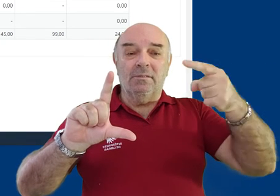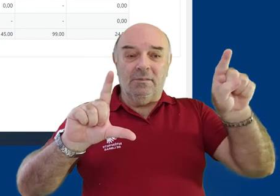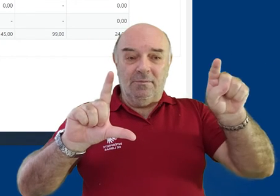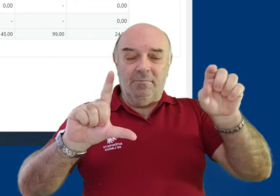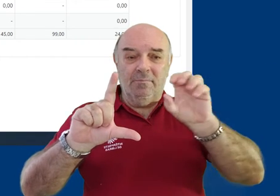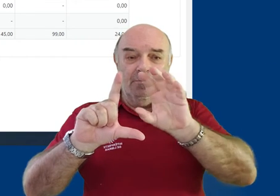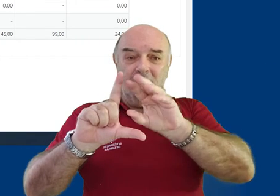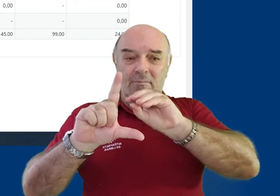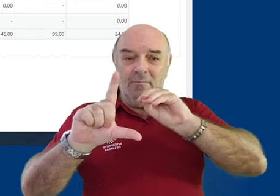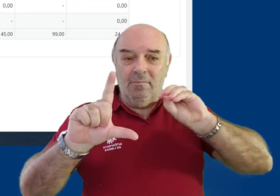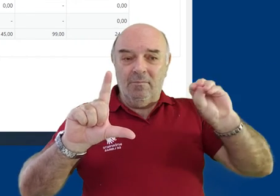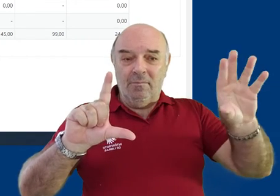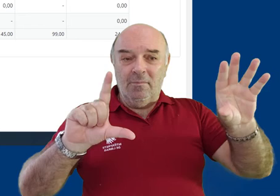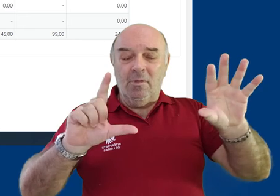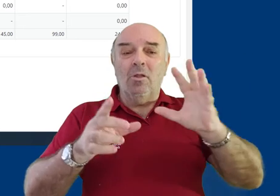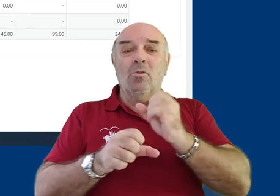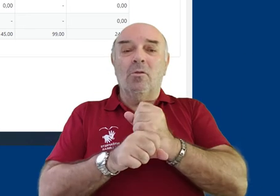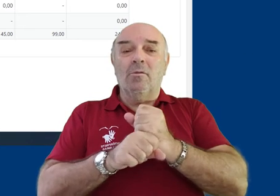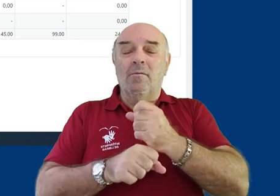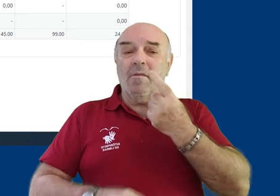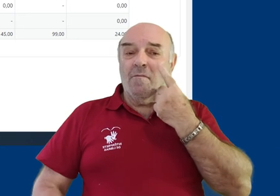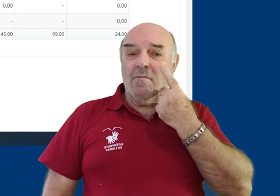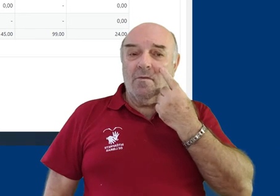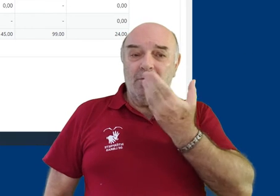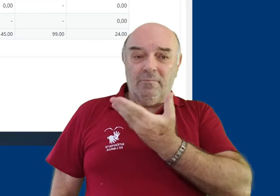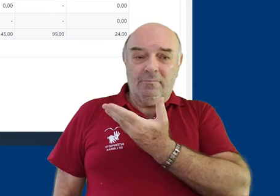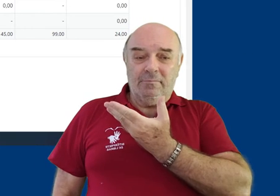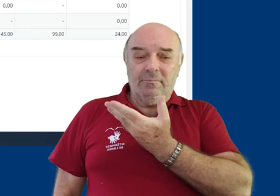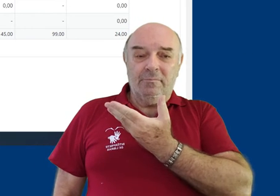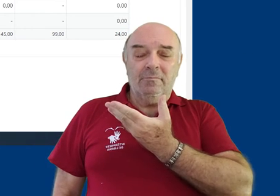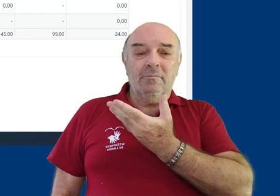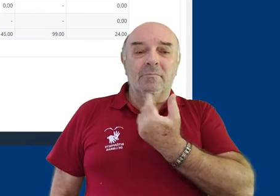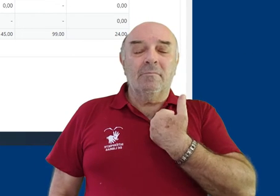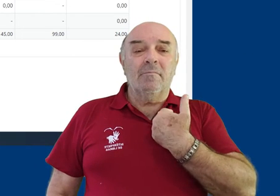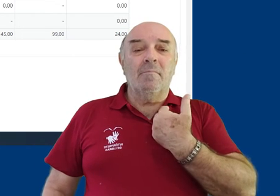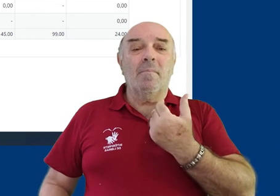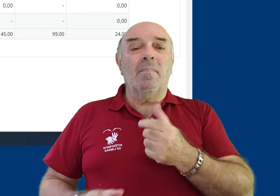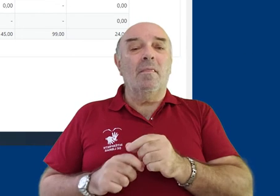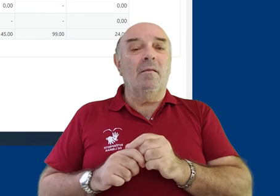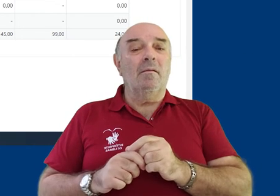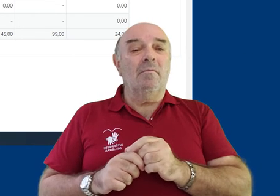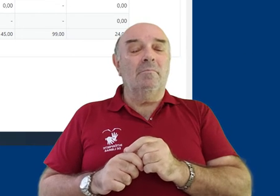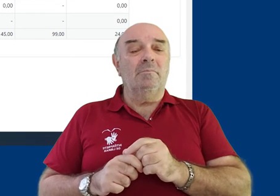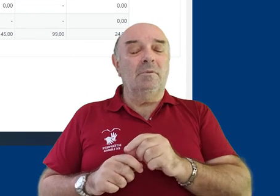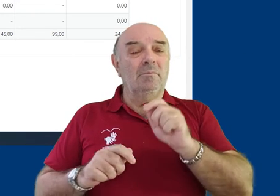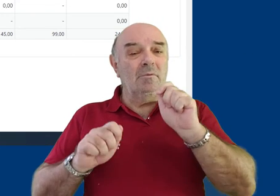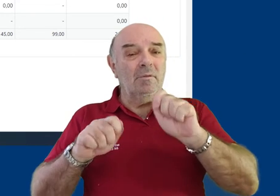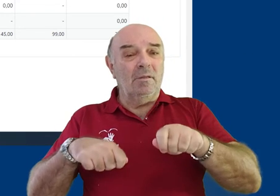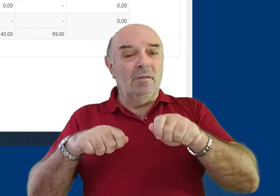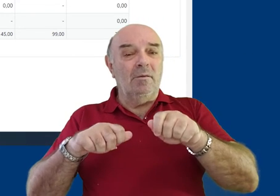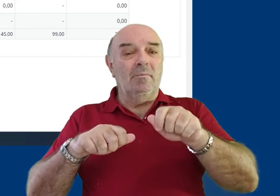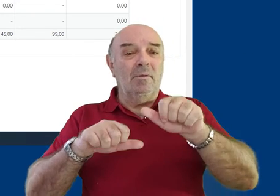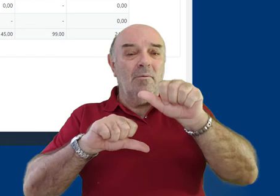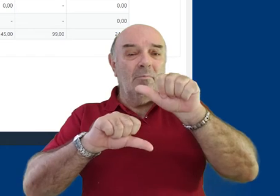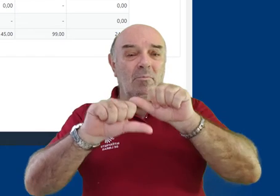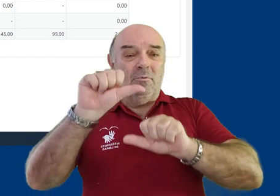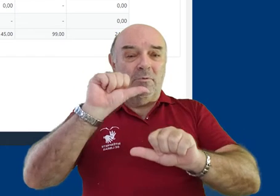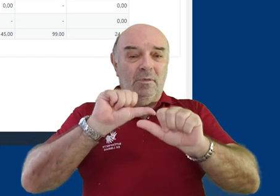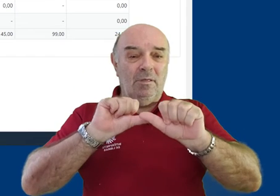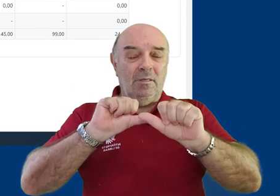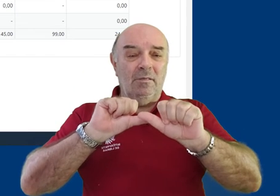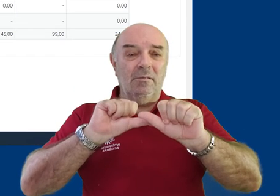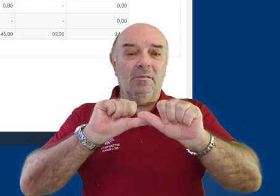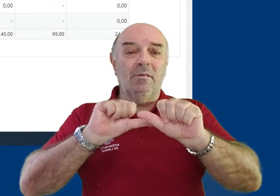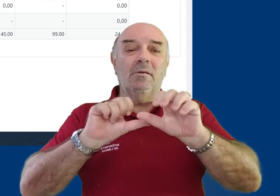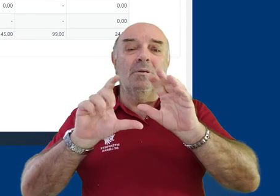e logo após o título relatório de notas podemos encontrar uma caixa de seleção onde podemos alternar para o modo de